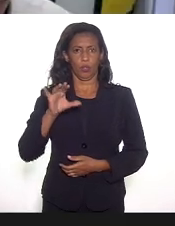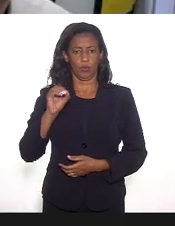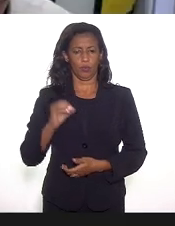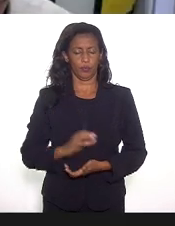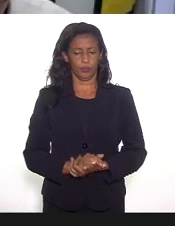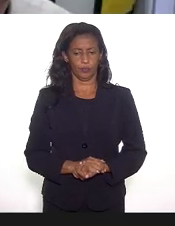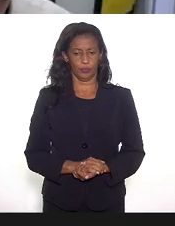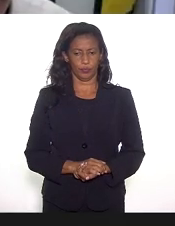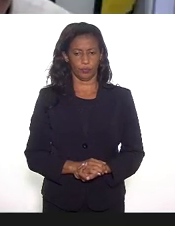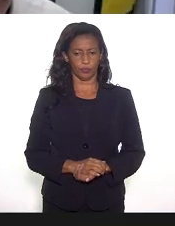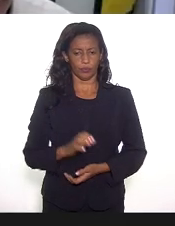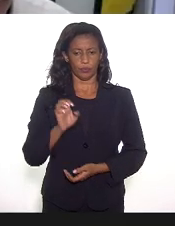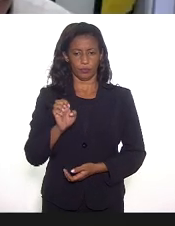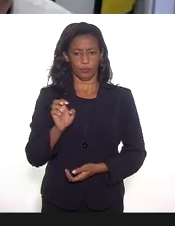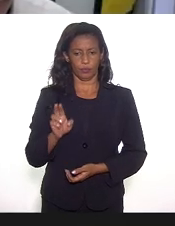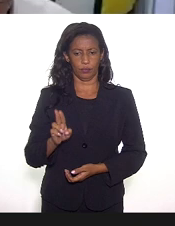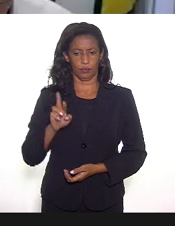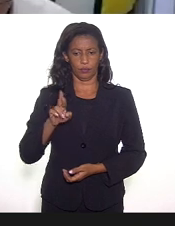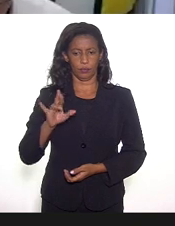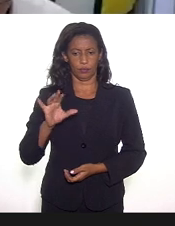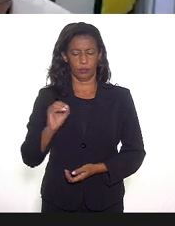Júnior. Deputado Eurico Júnior.